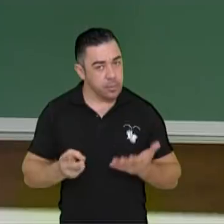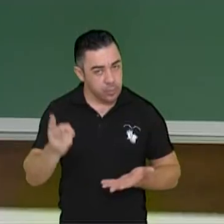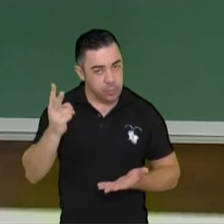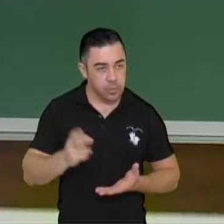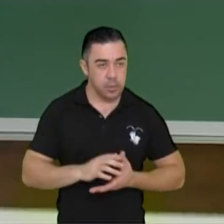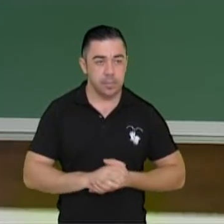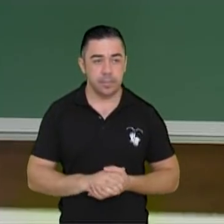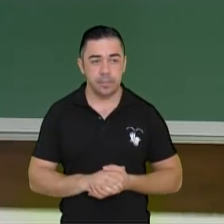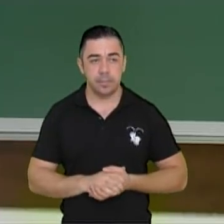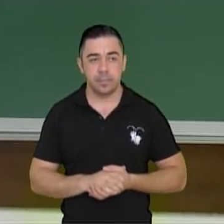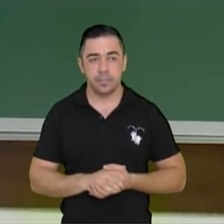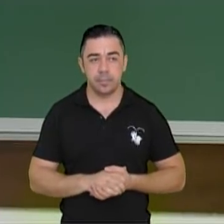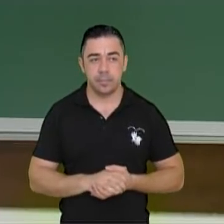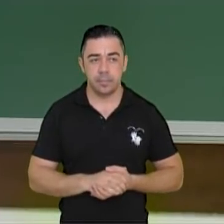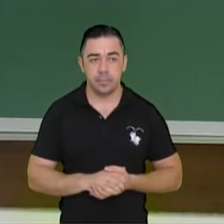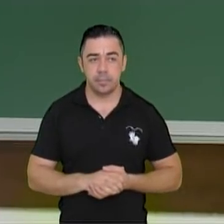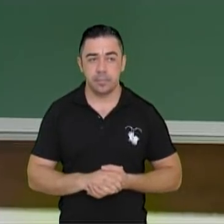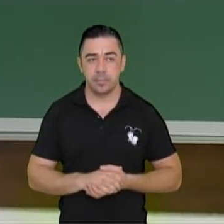então, ó.